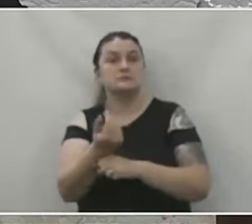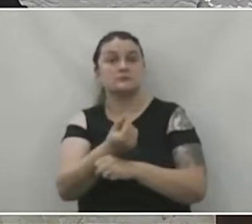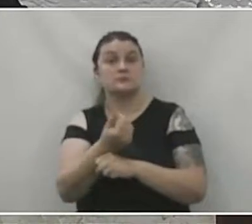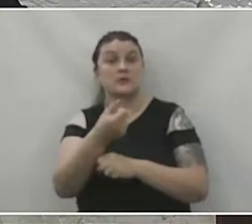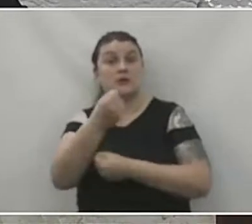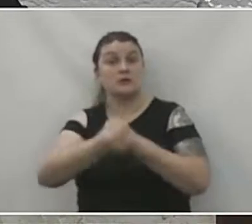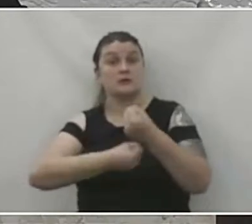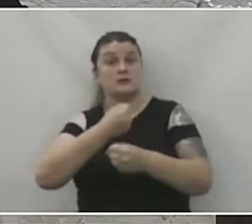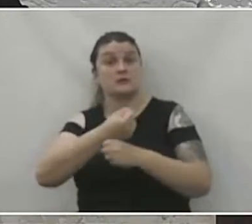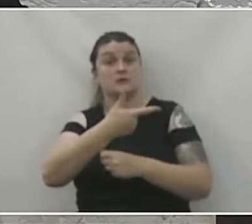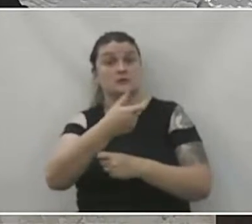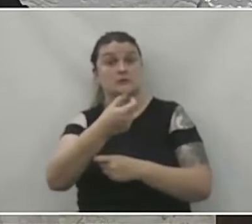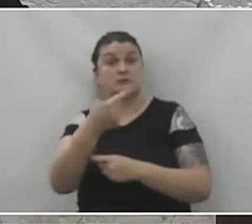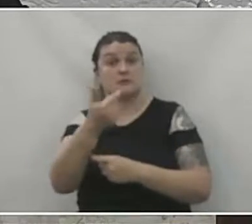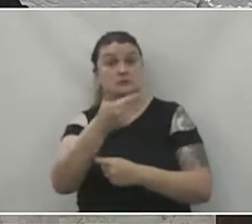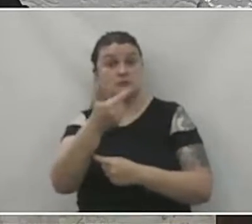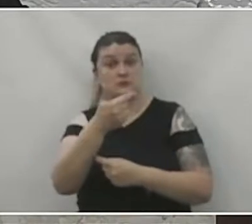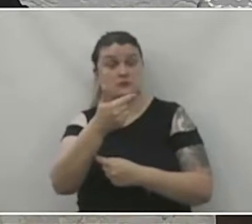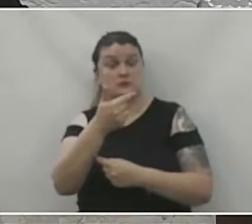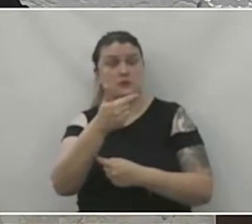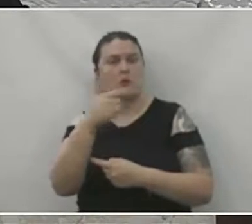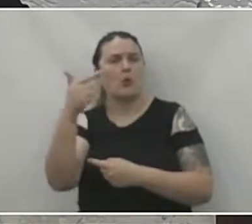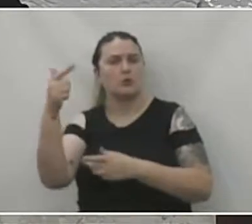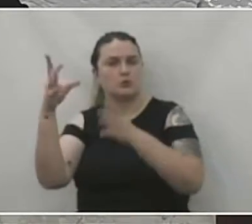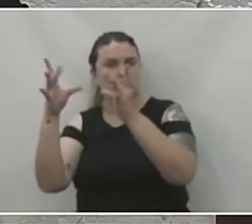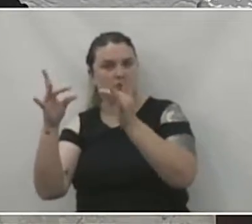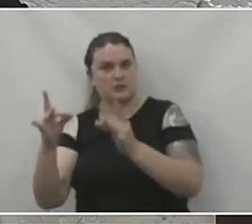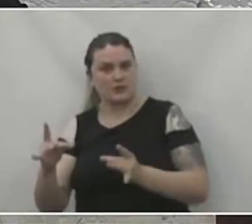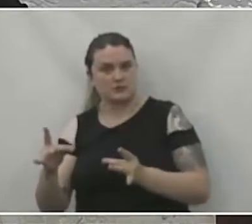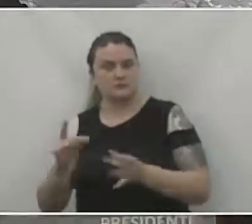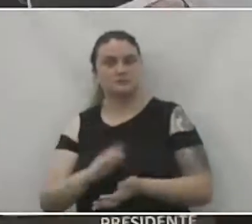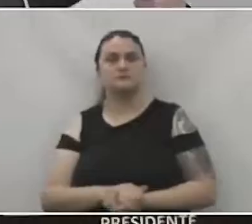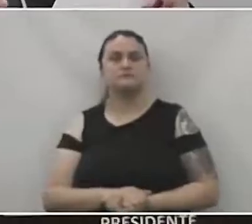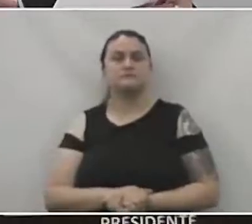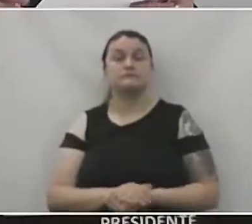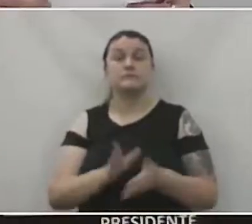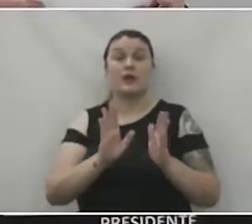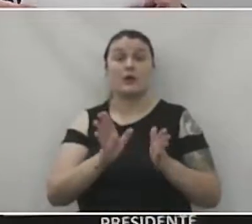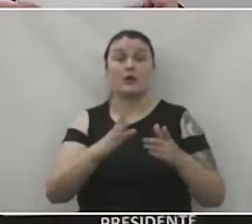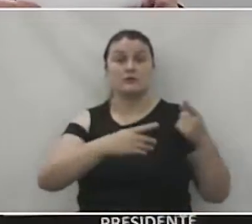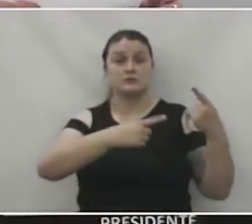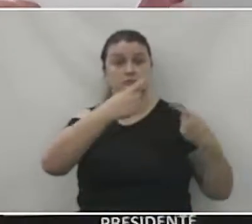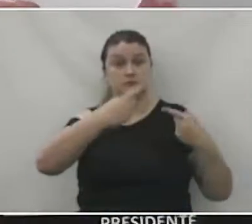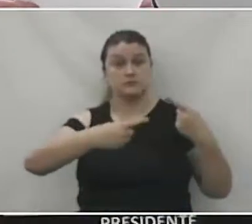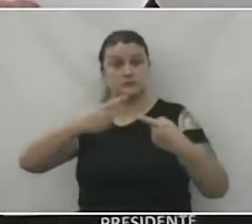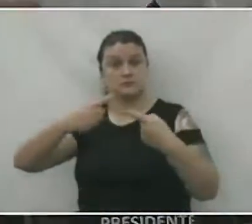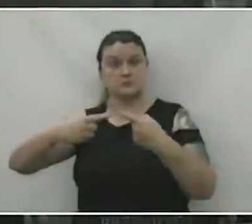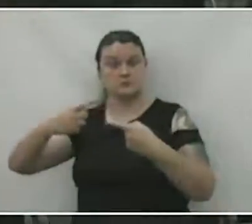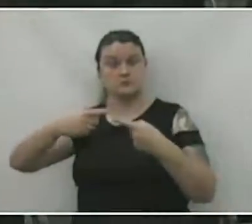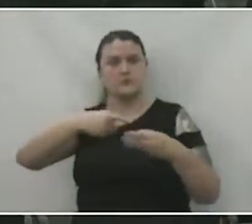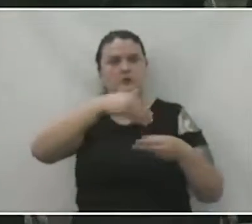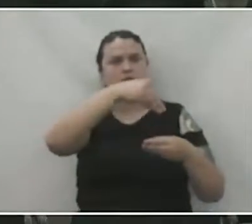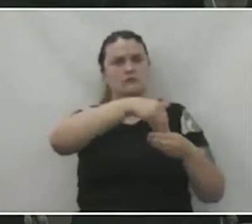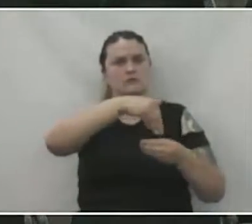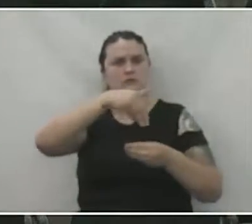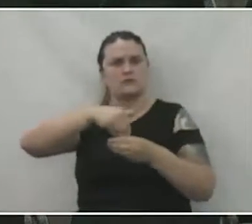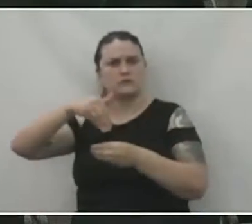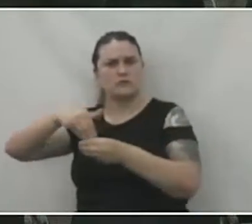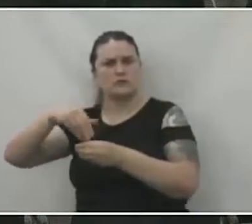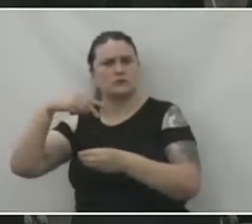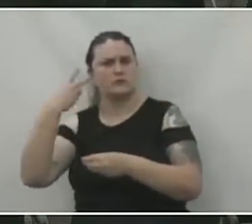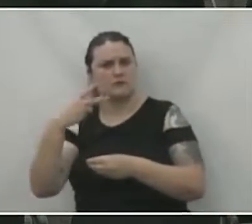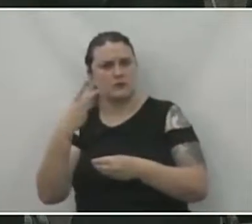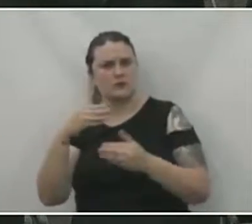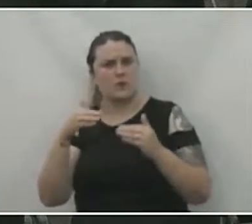de 2022 e da outras providências. Em discussão, em votação, senhores